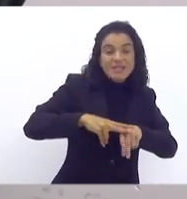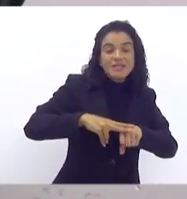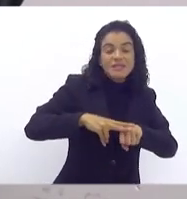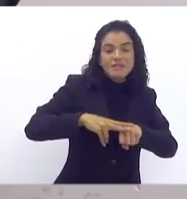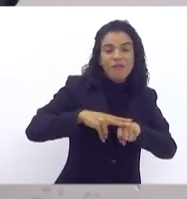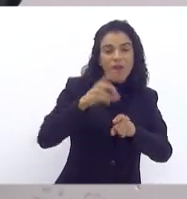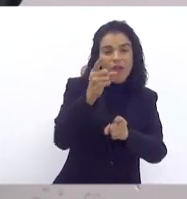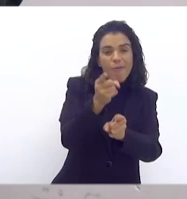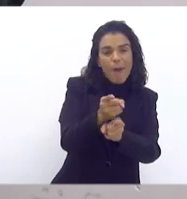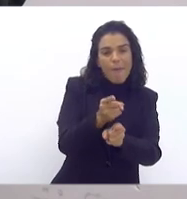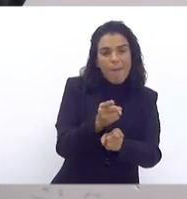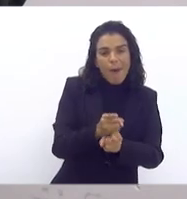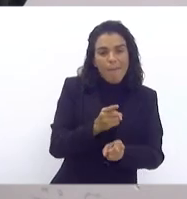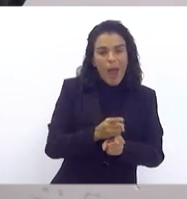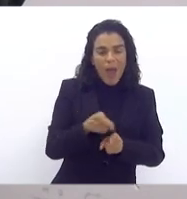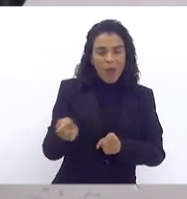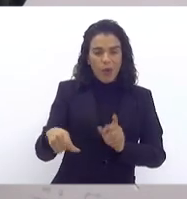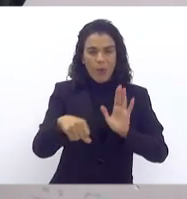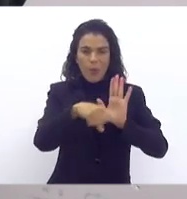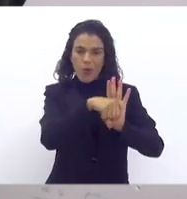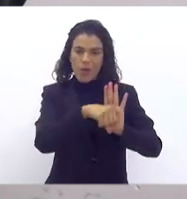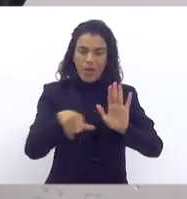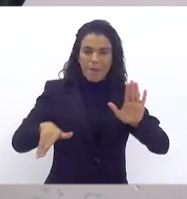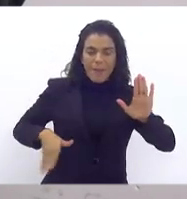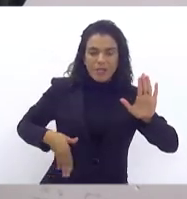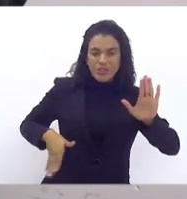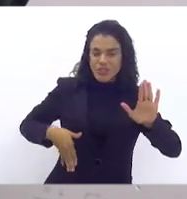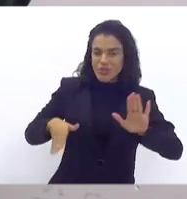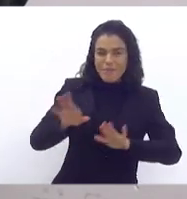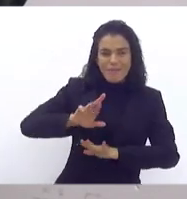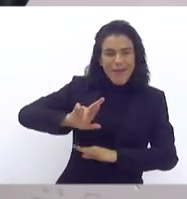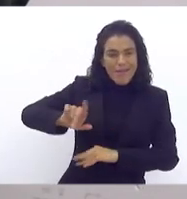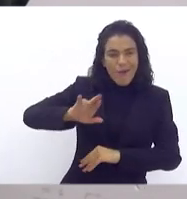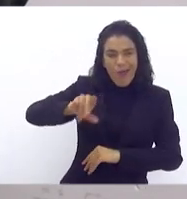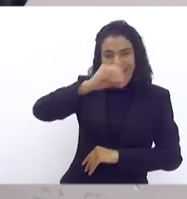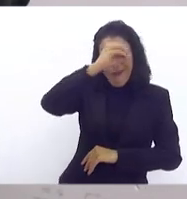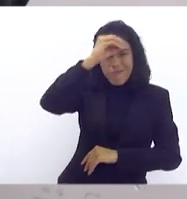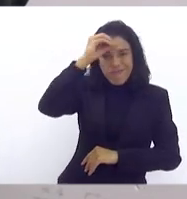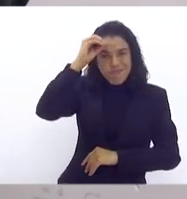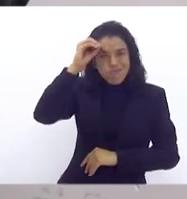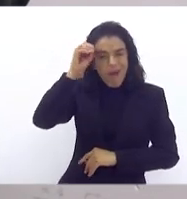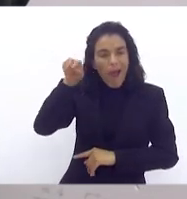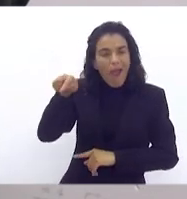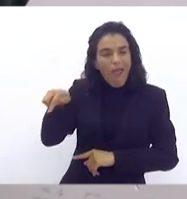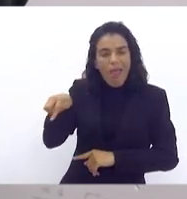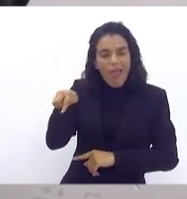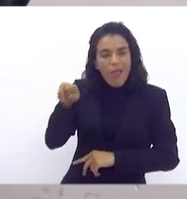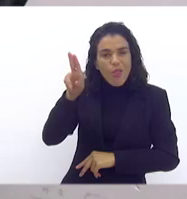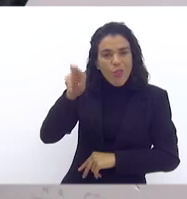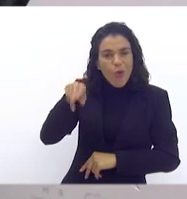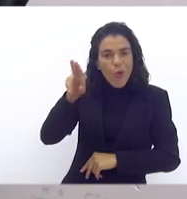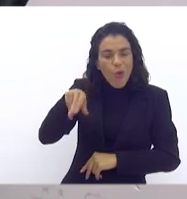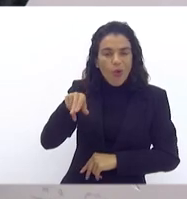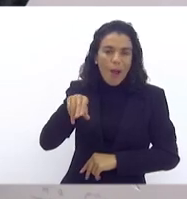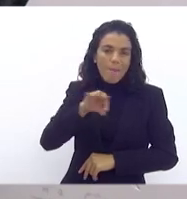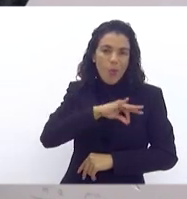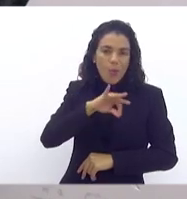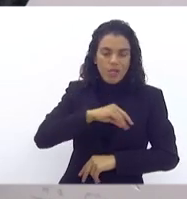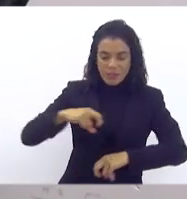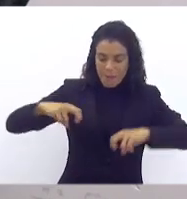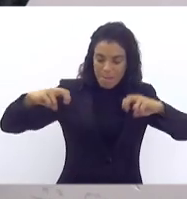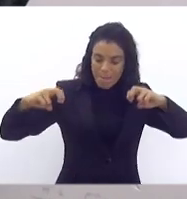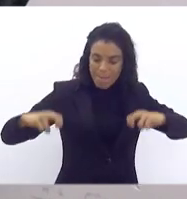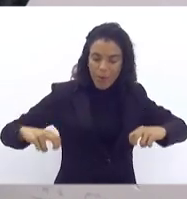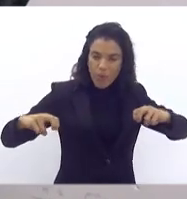reconhecimentos fotográficos inclusive dizendo que o senhor Paulo sequer foi ouvido pelas autoridades